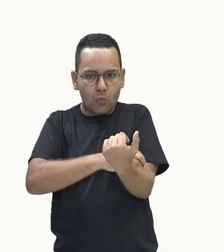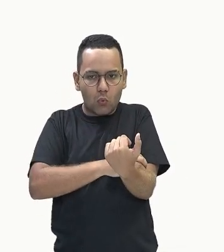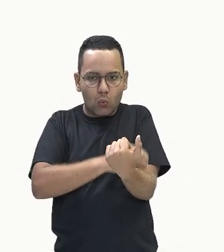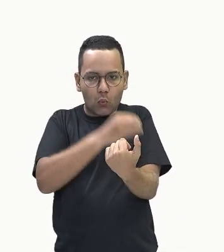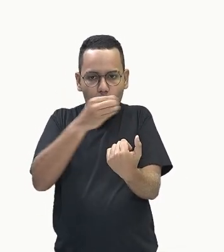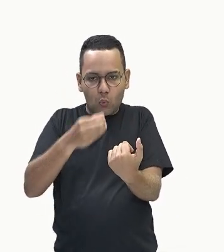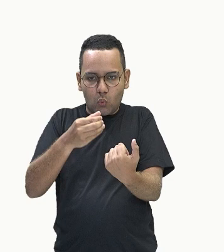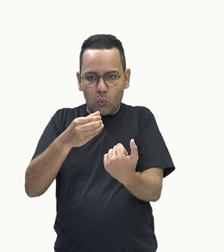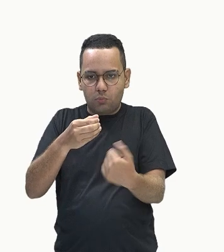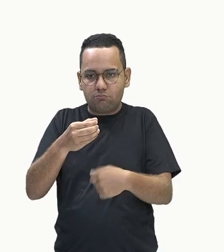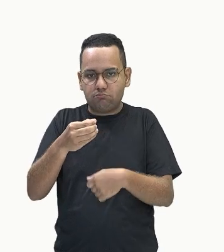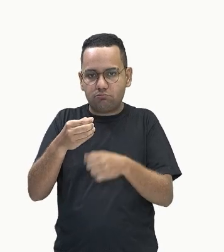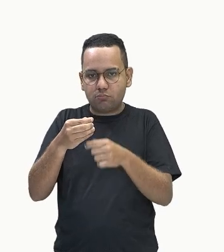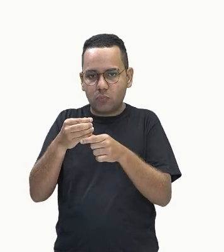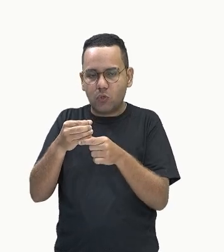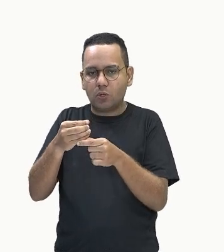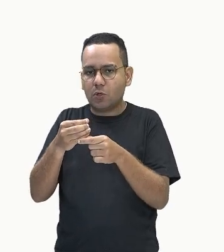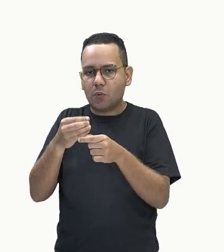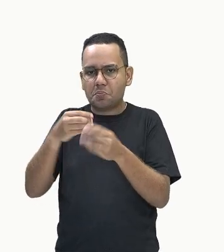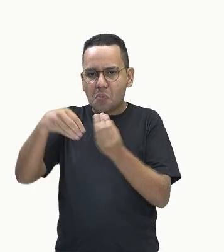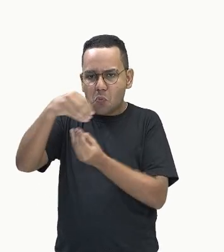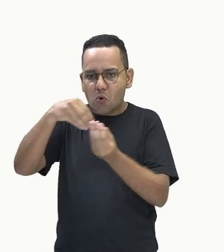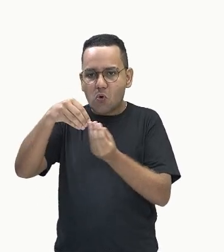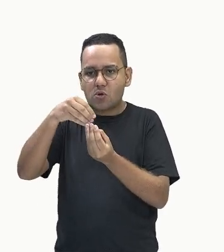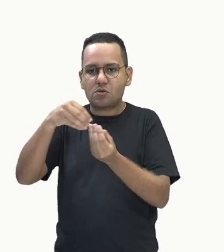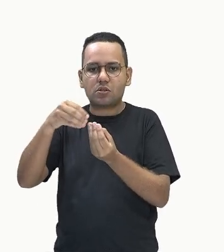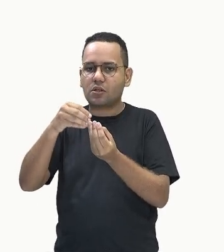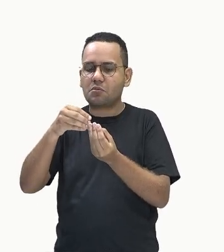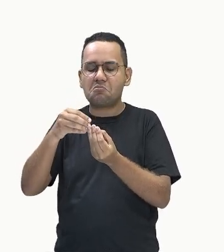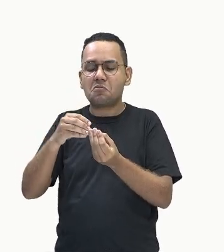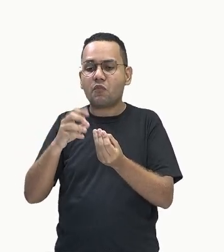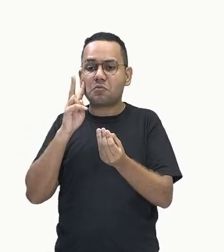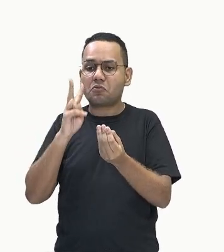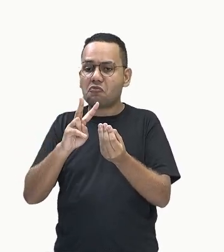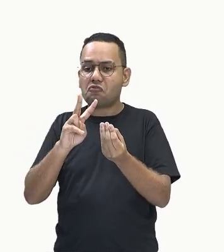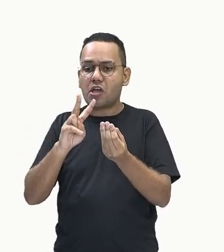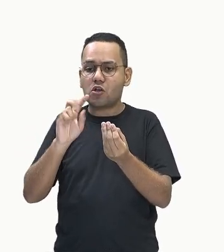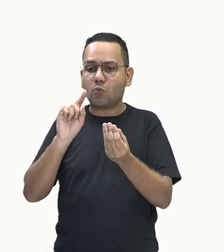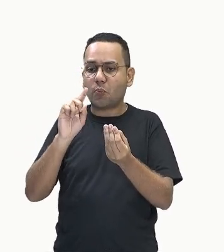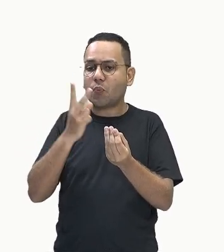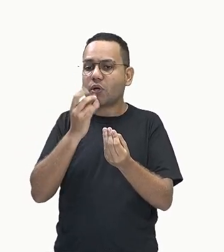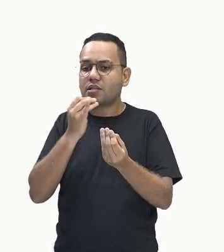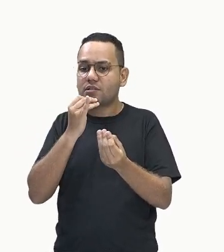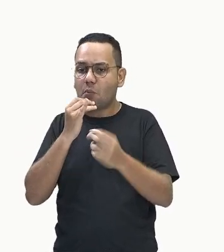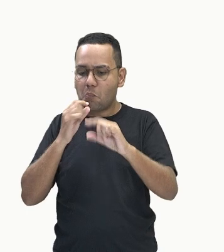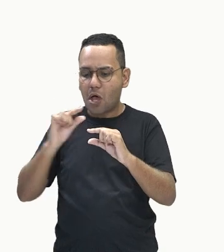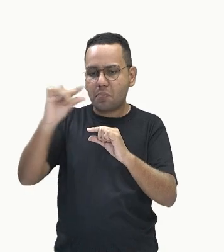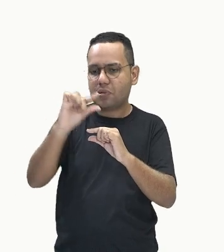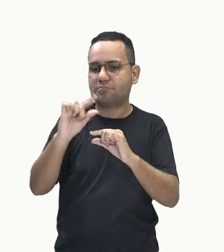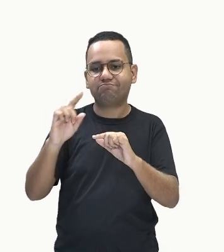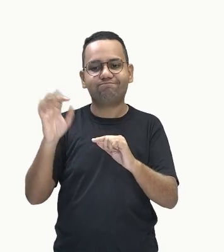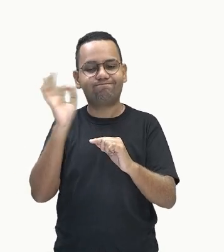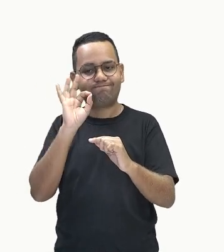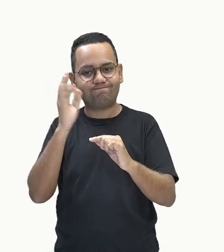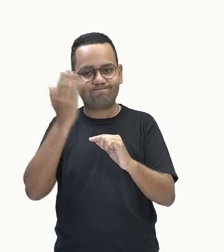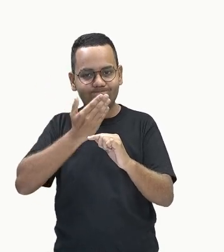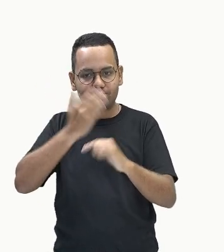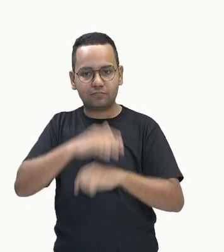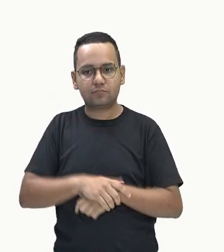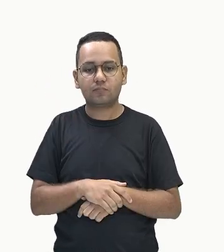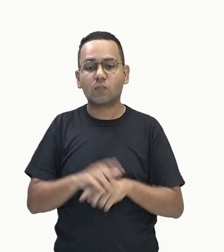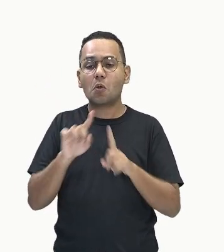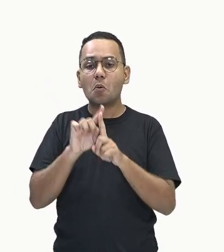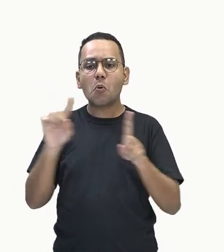homogêneo, não é possível diferenciar nenhuma camada. Mas nos laboratórios existe um processo chamado de